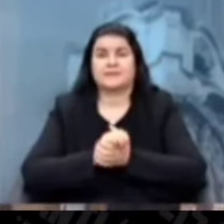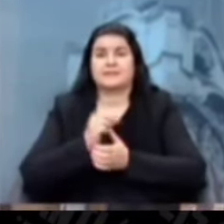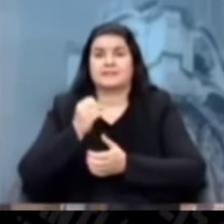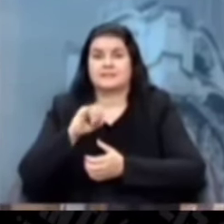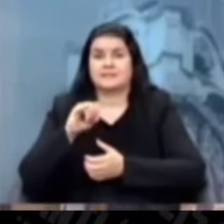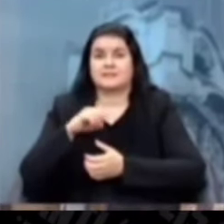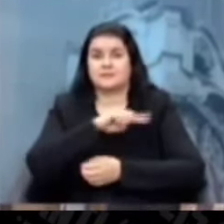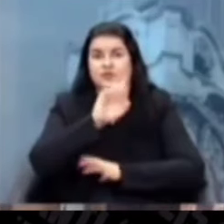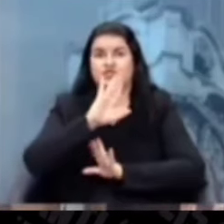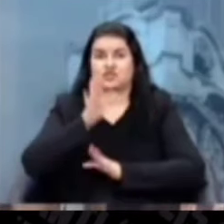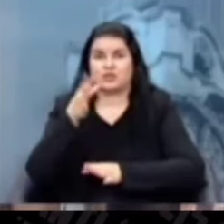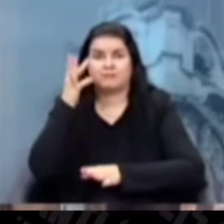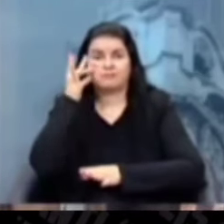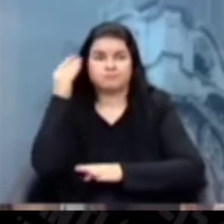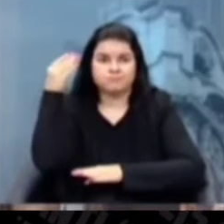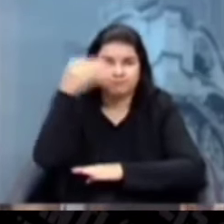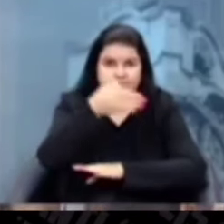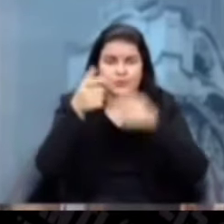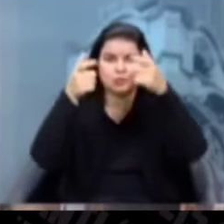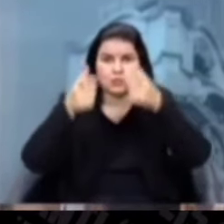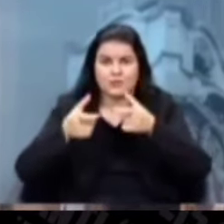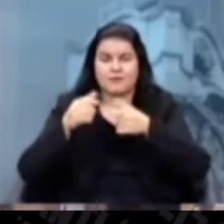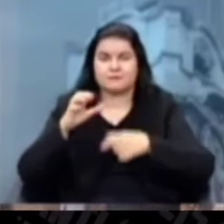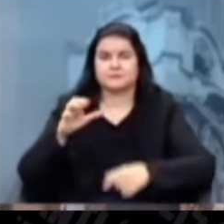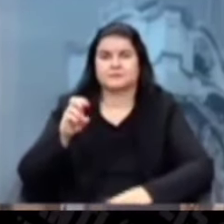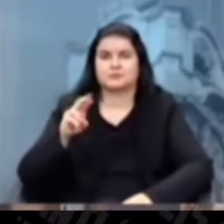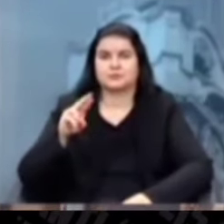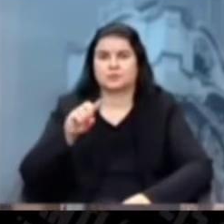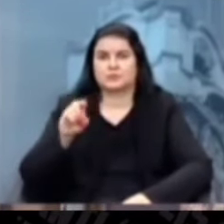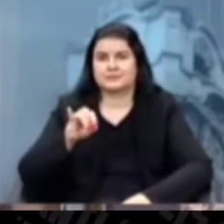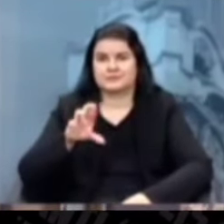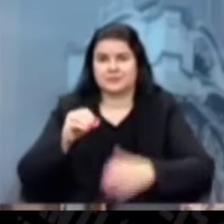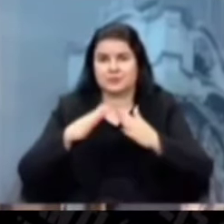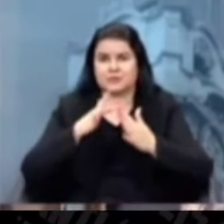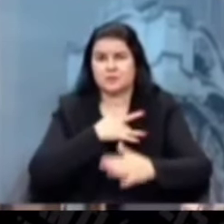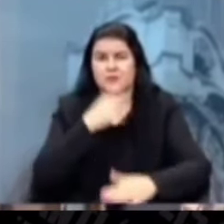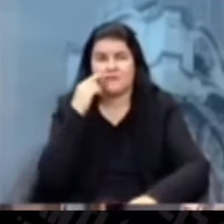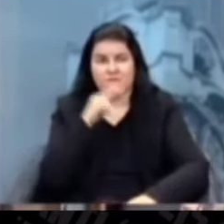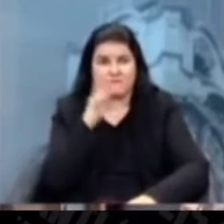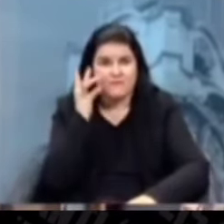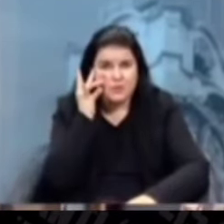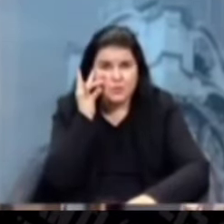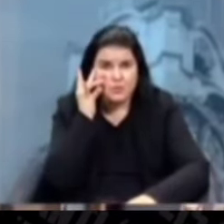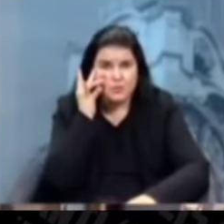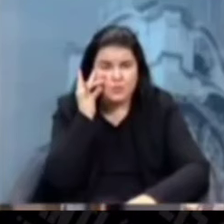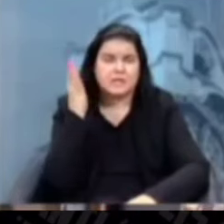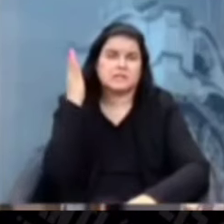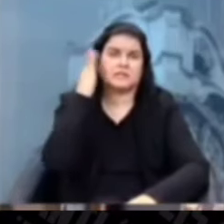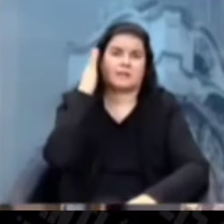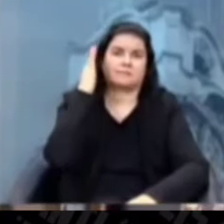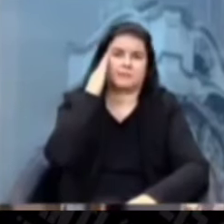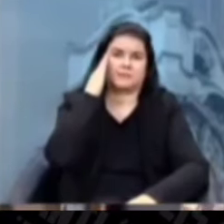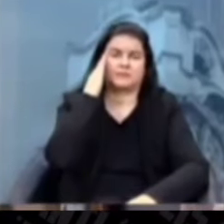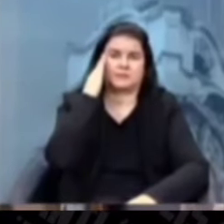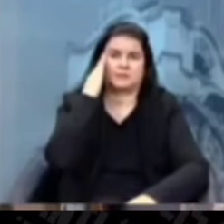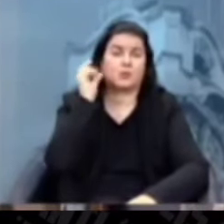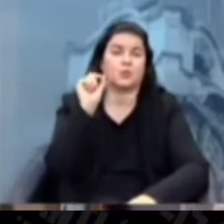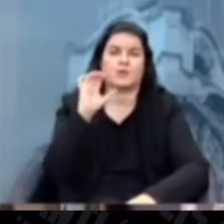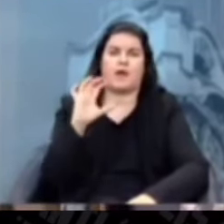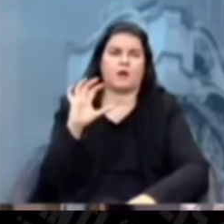da Cruzeiro e viu com os próprios olhos e sentiu aquela situação, sabe o que